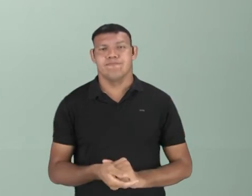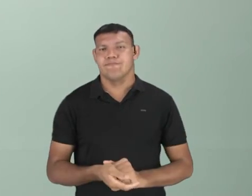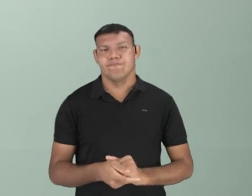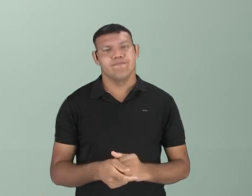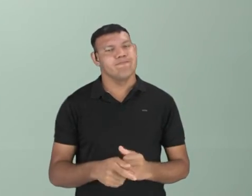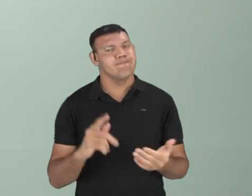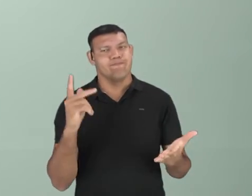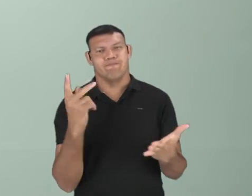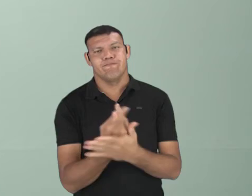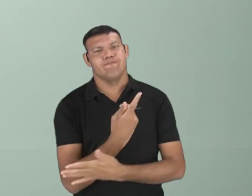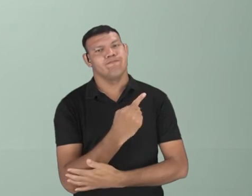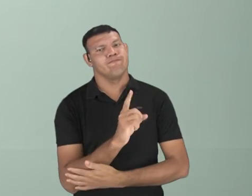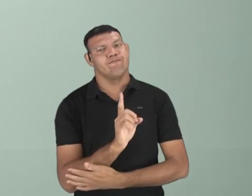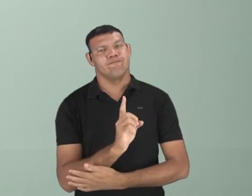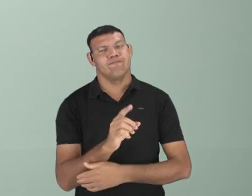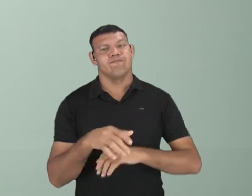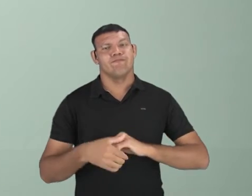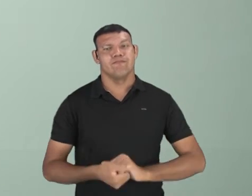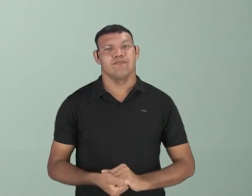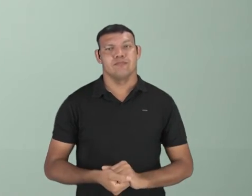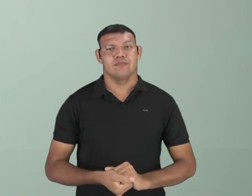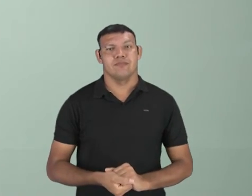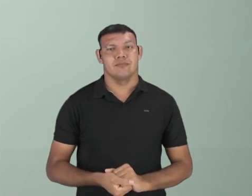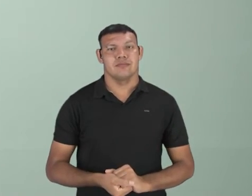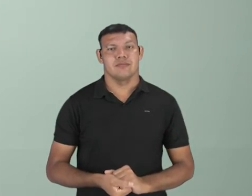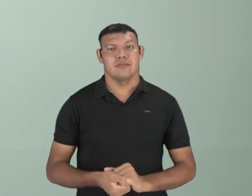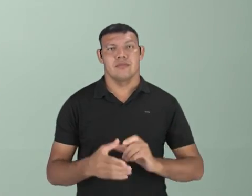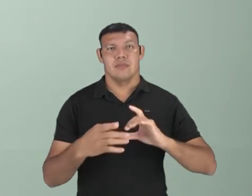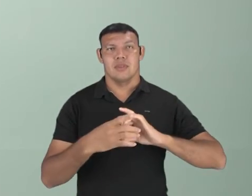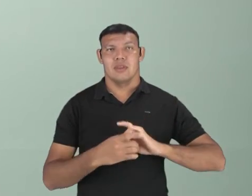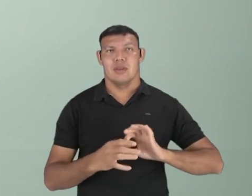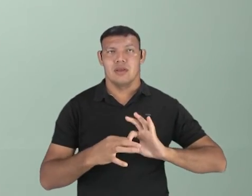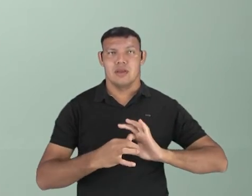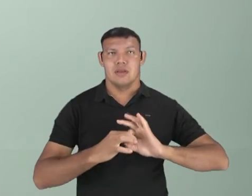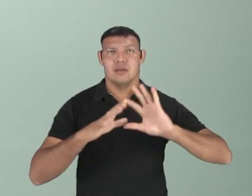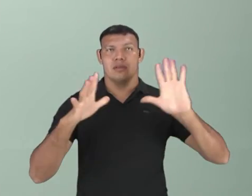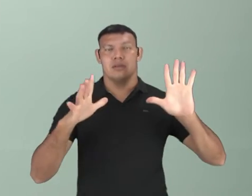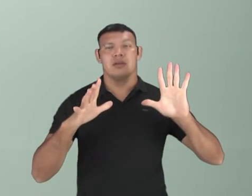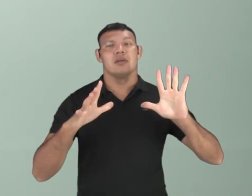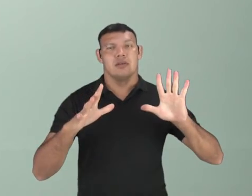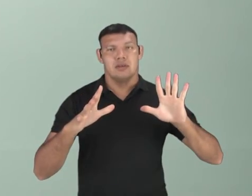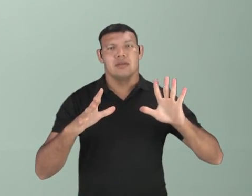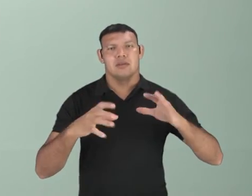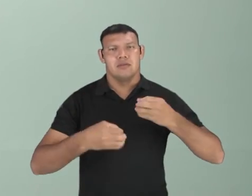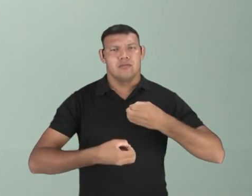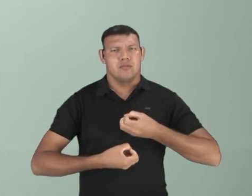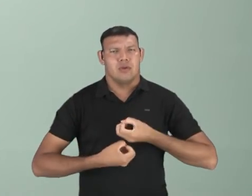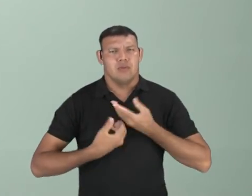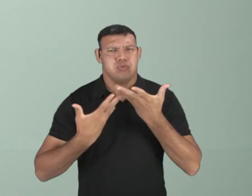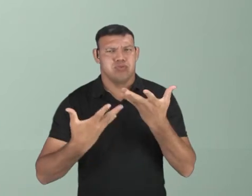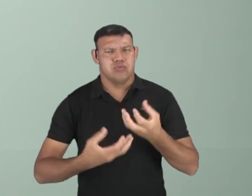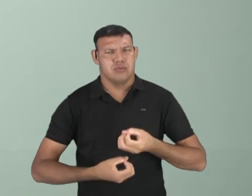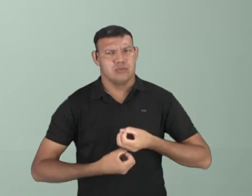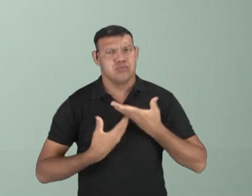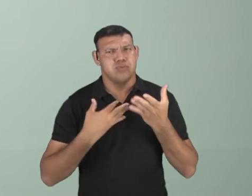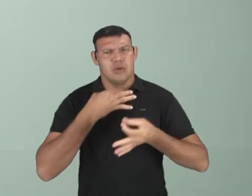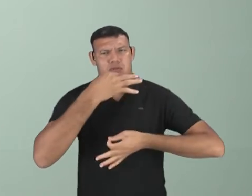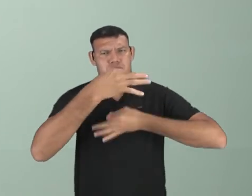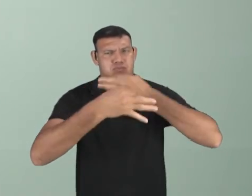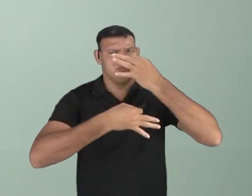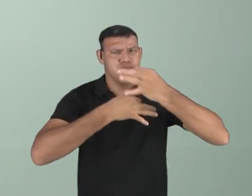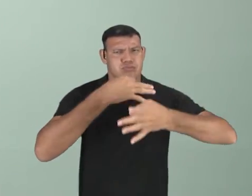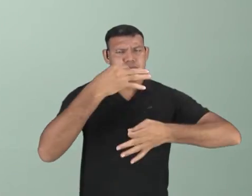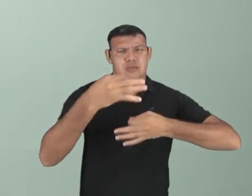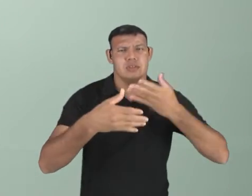está sendo, de fato, efetiva. Liberdade de expressão, né, as pessoas têm esse direito, essa liberdade de